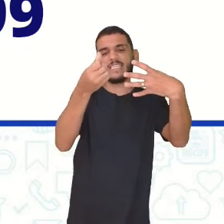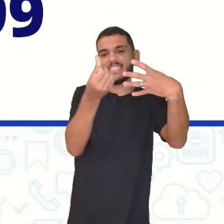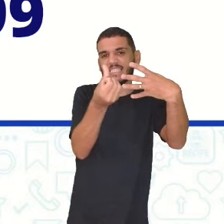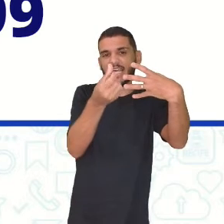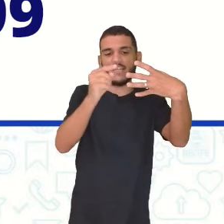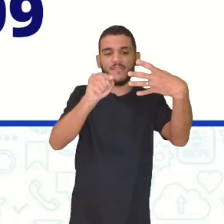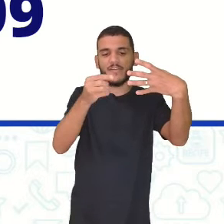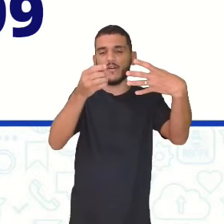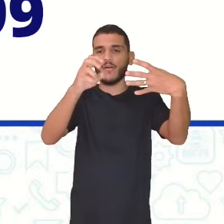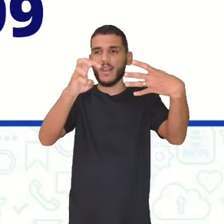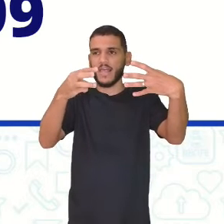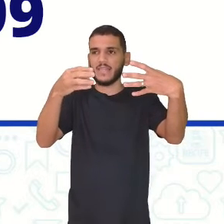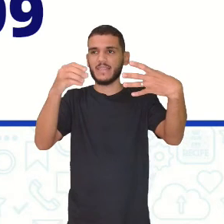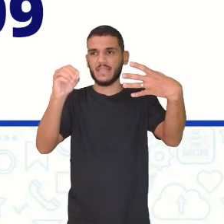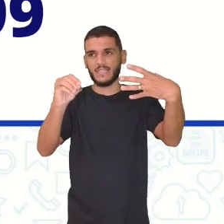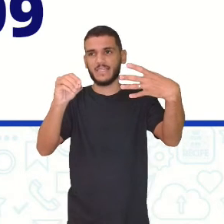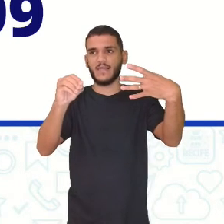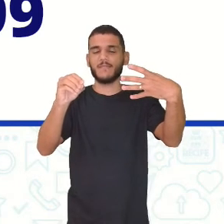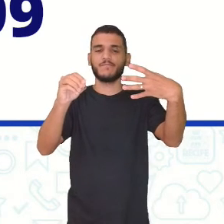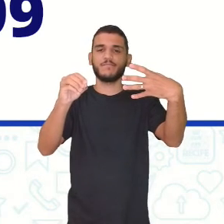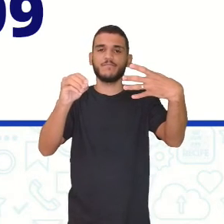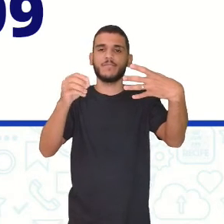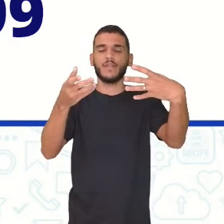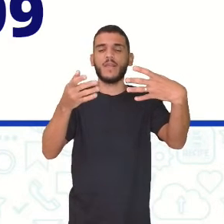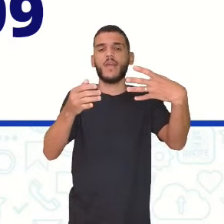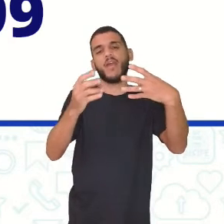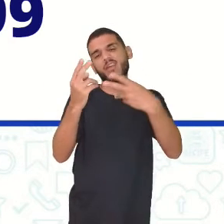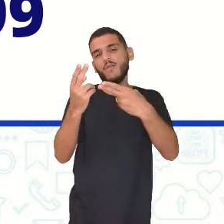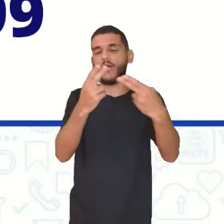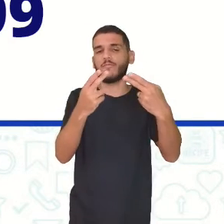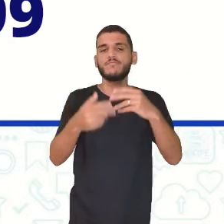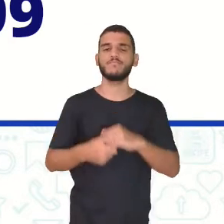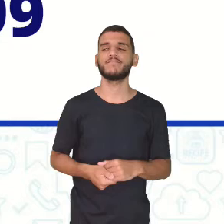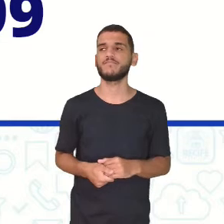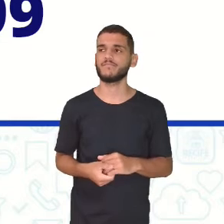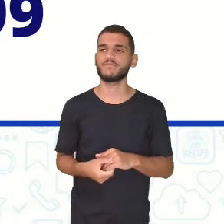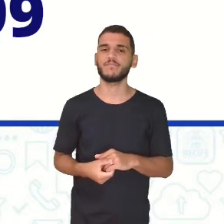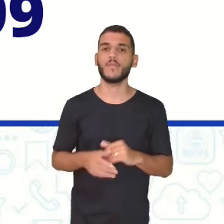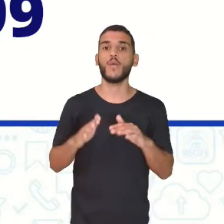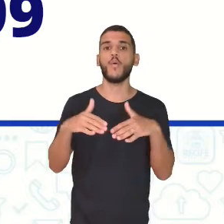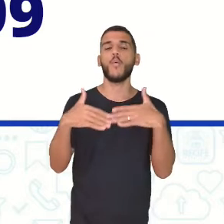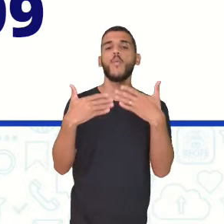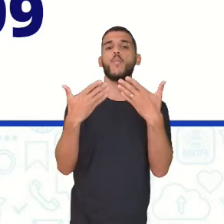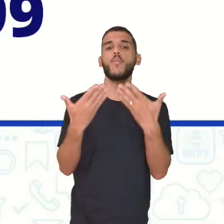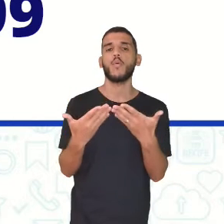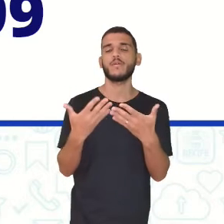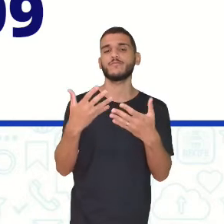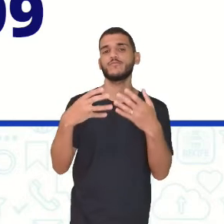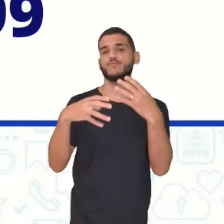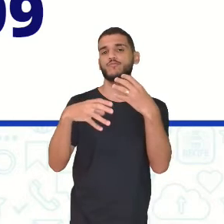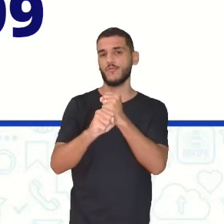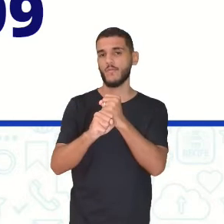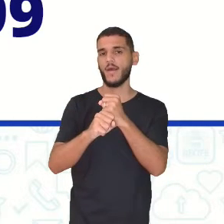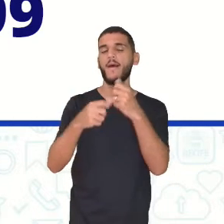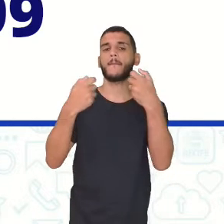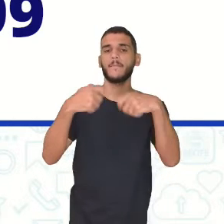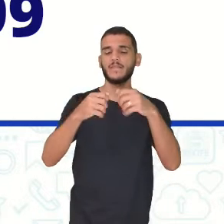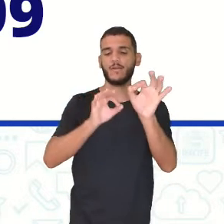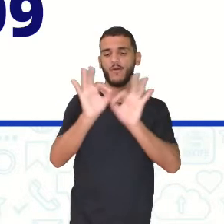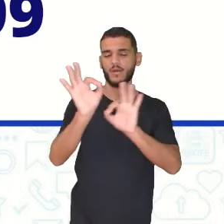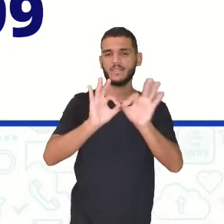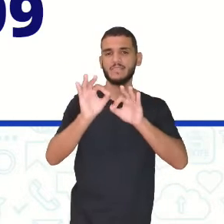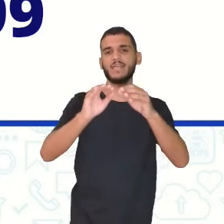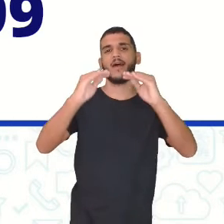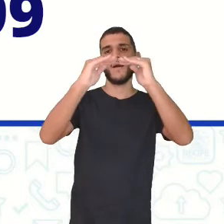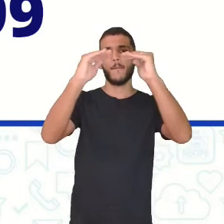e 6,30 representa a mesma coisa, tá bom? Então, quando você for somar, lembra de colocar vírgula embaixo de vírgula,